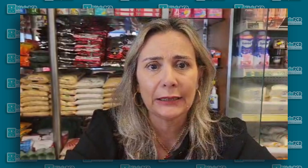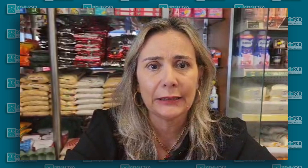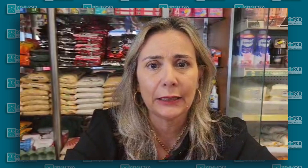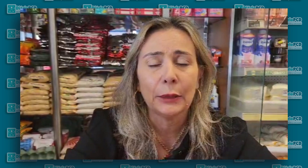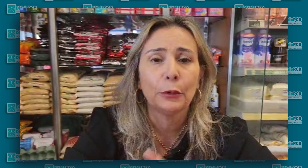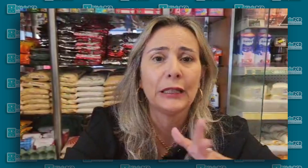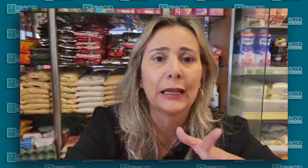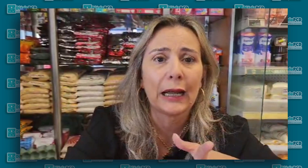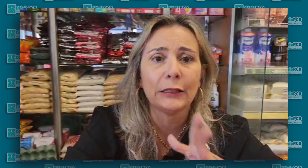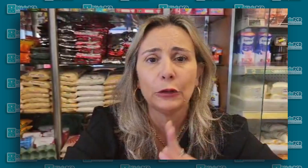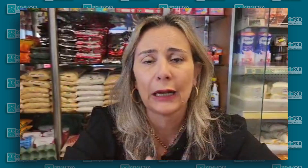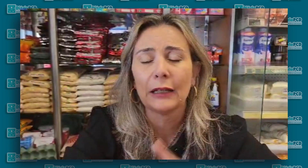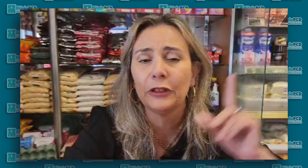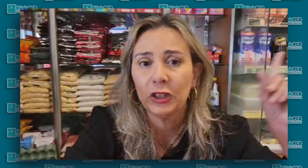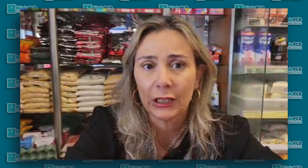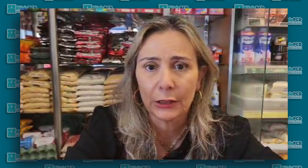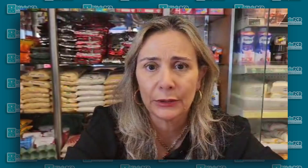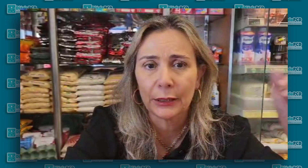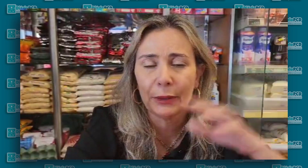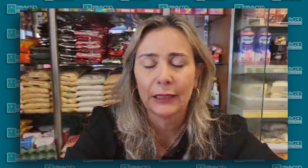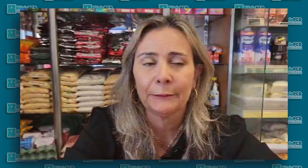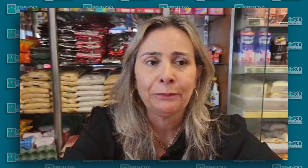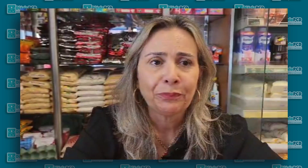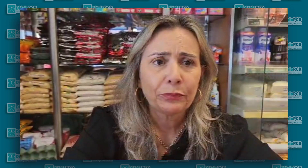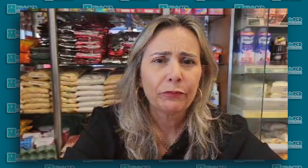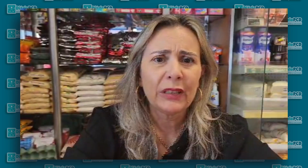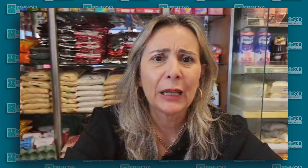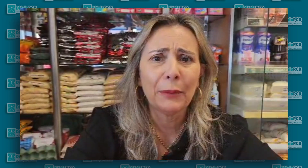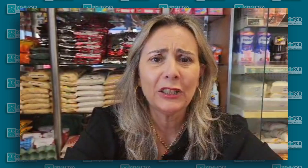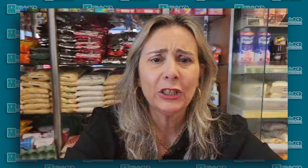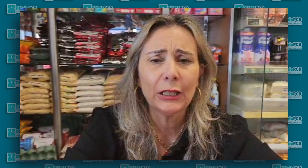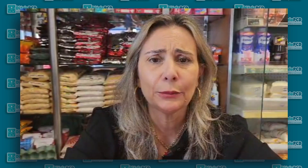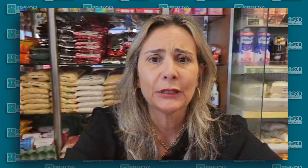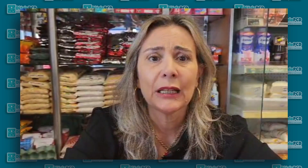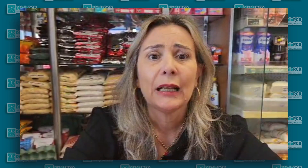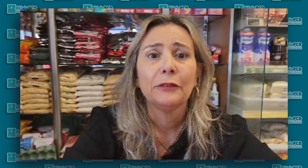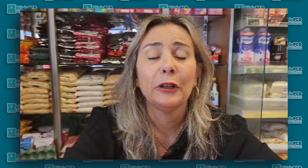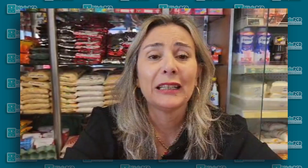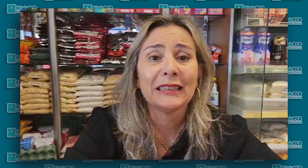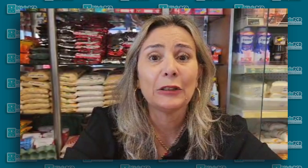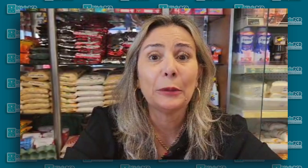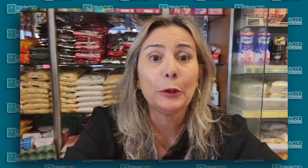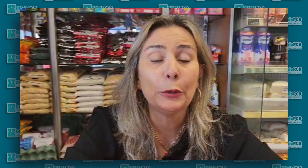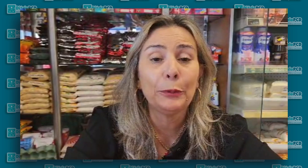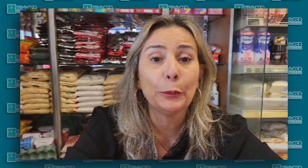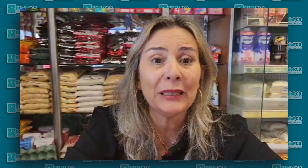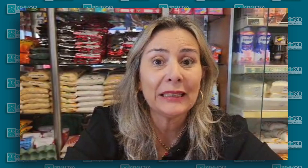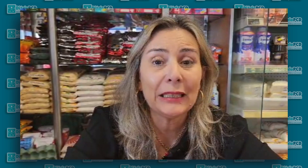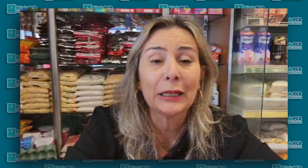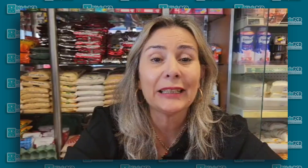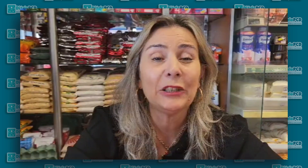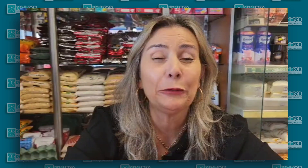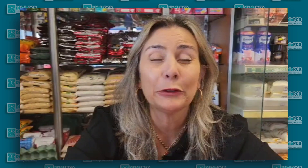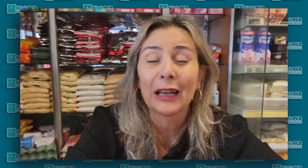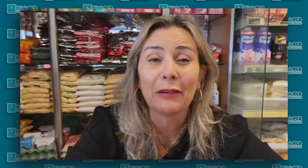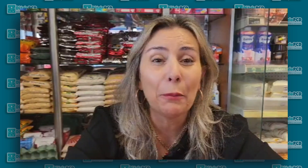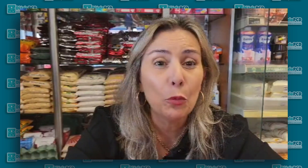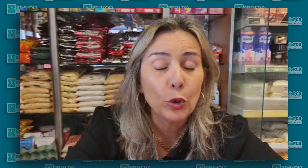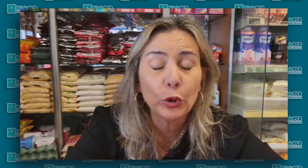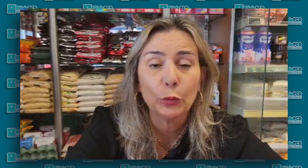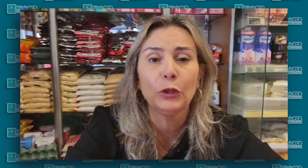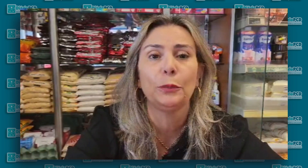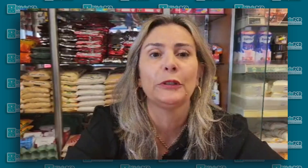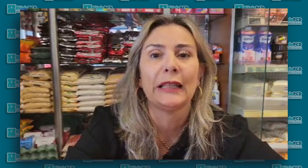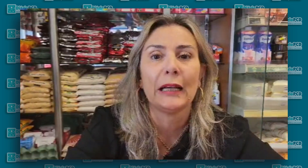da deficiência, moderada ou grave, tiramos também. E mais tiramos. Veio a questão da biometria, que